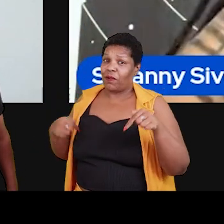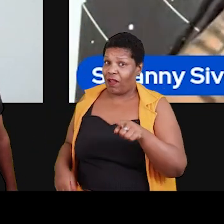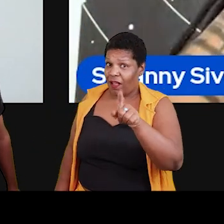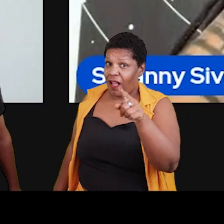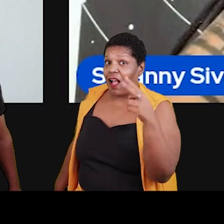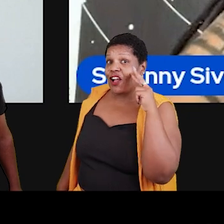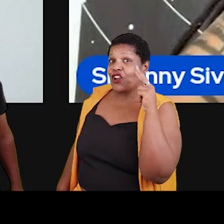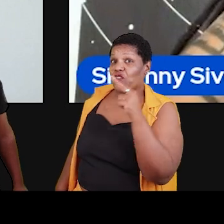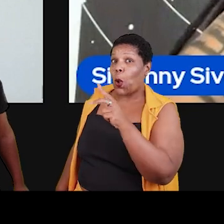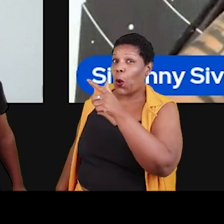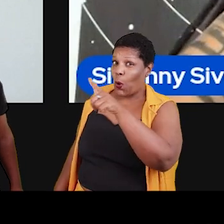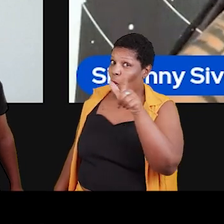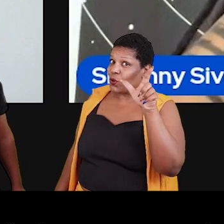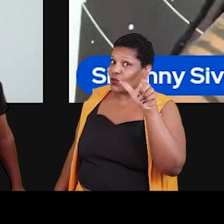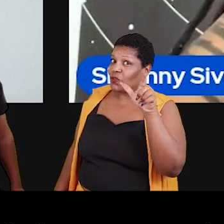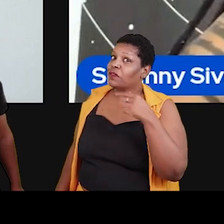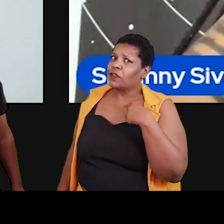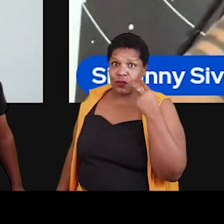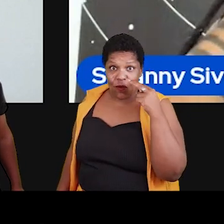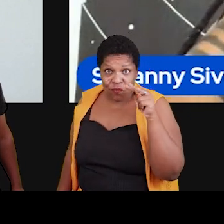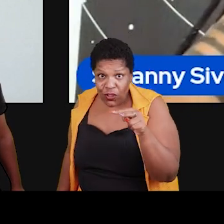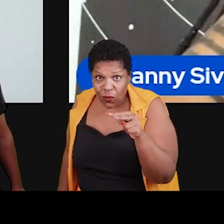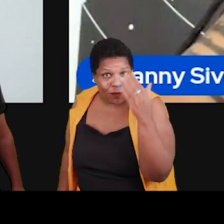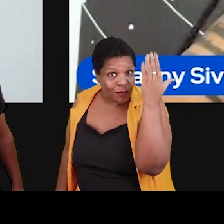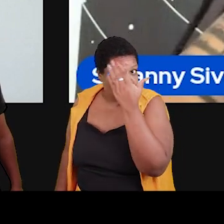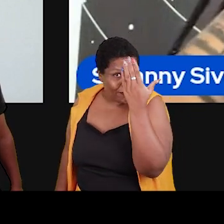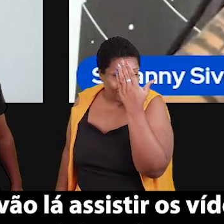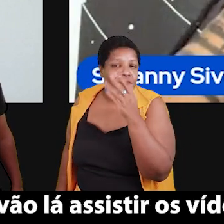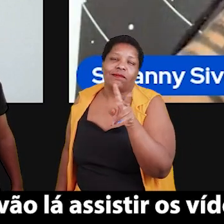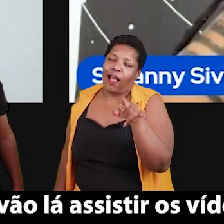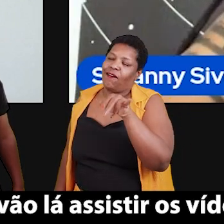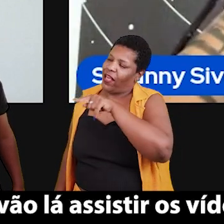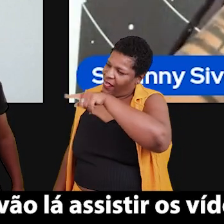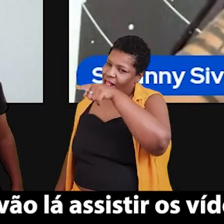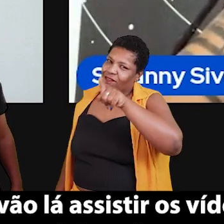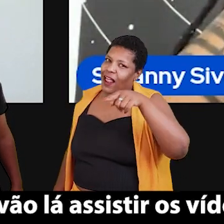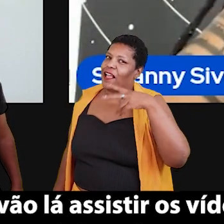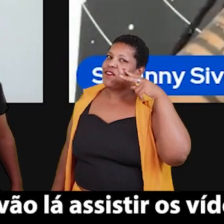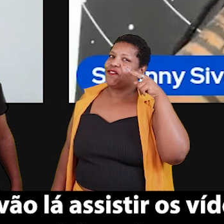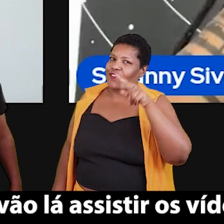Gente, ouçam os outros episódios. Se você não ouviu ainda os outros episódios, vão lá ouvir, vão lá